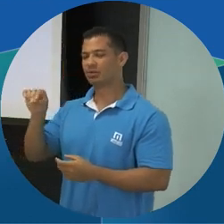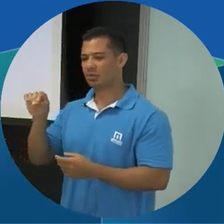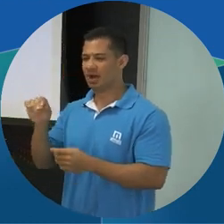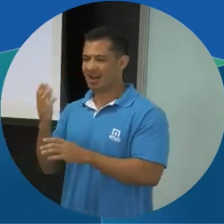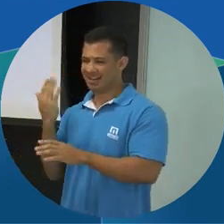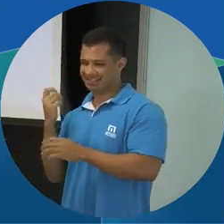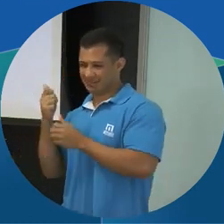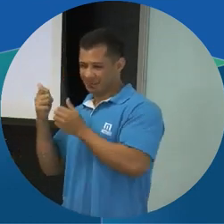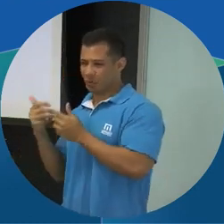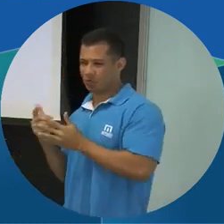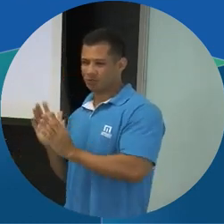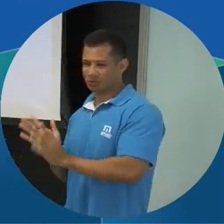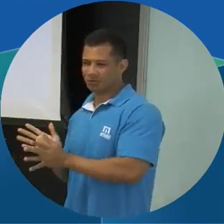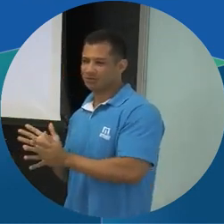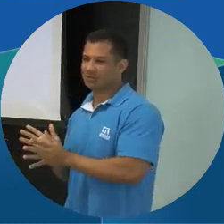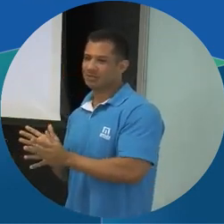né?